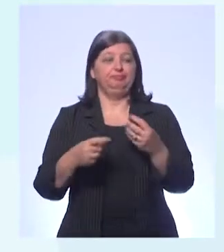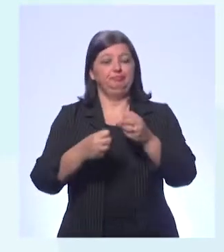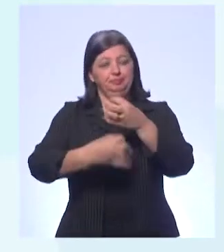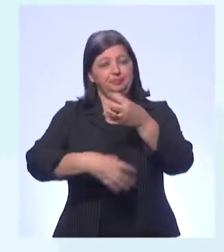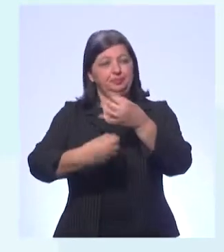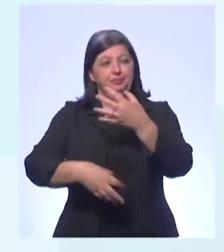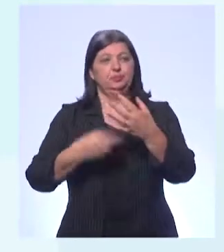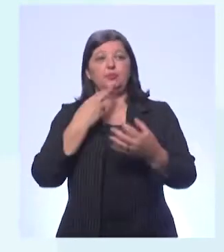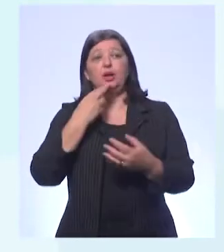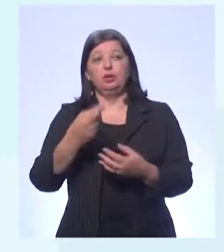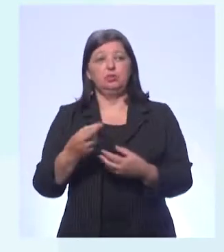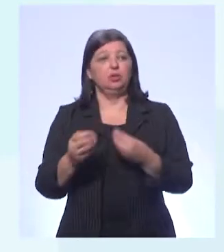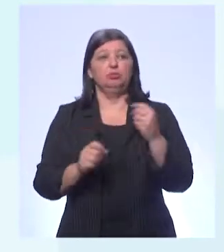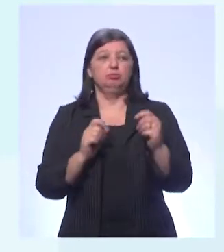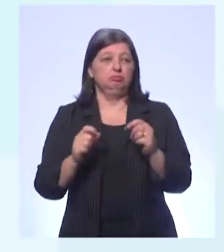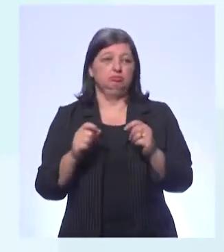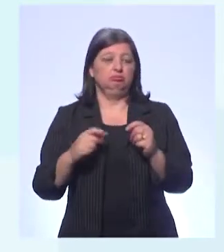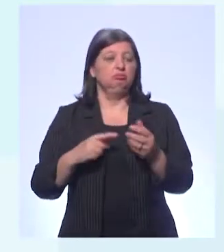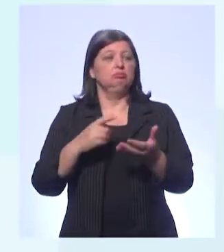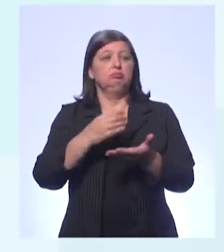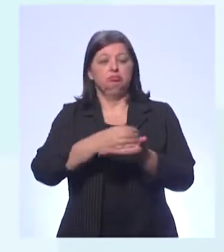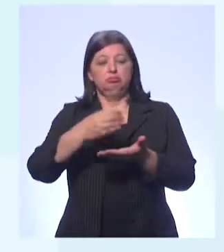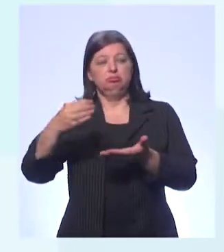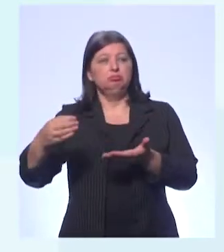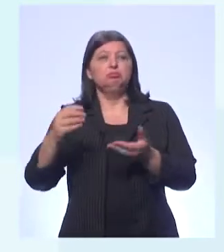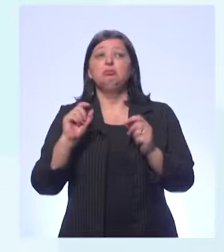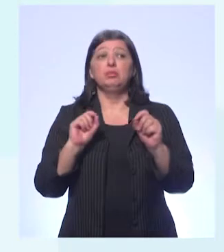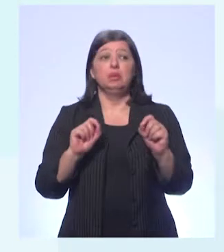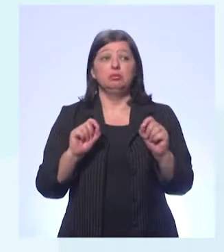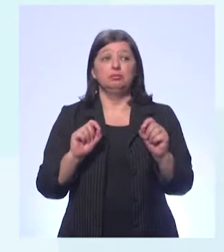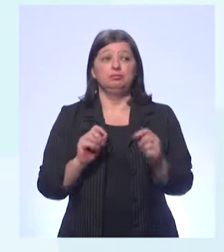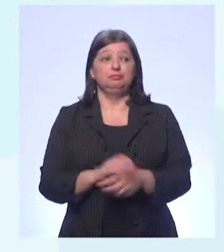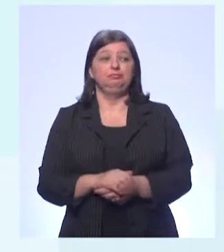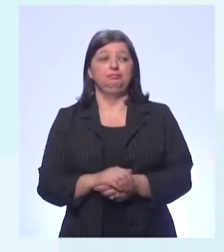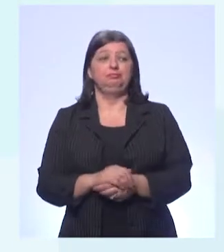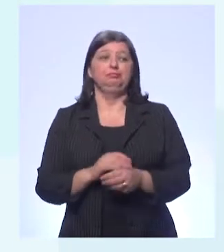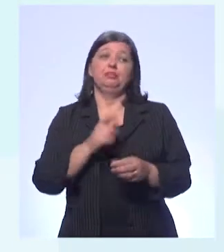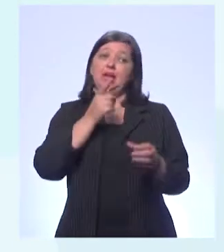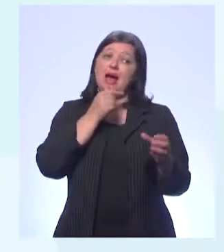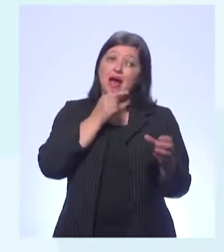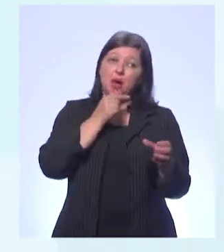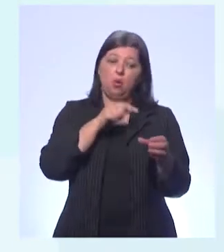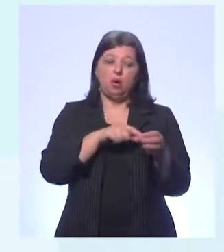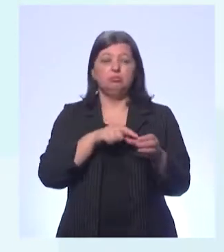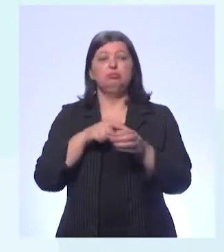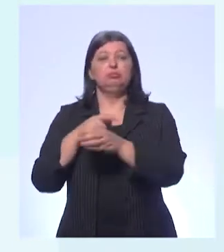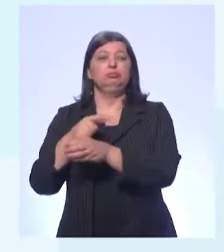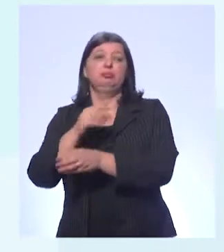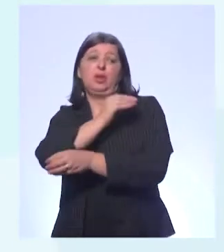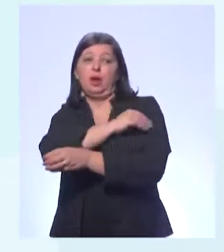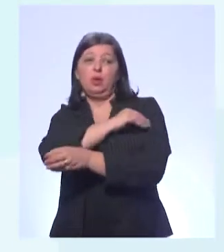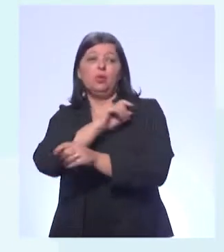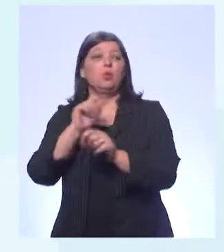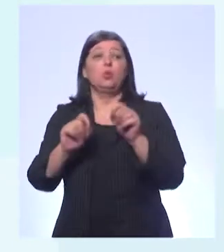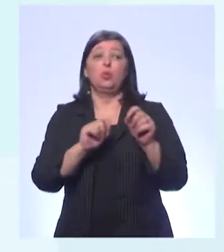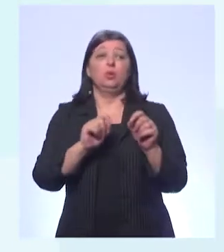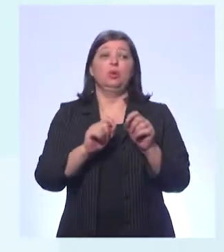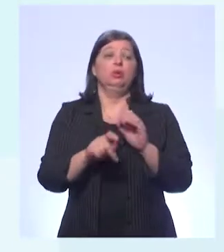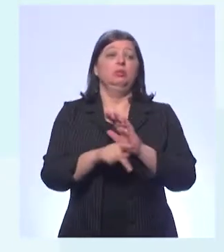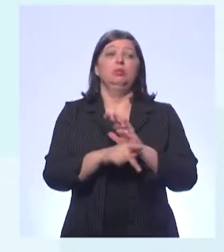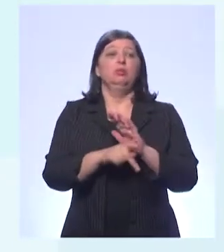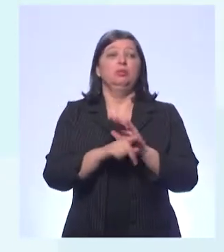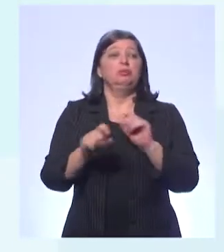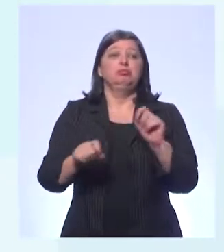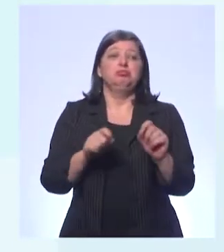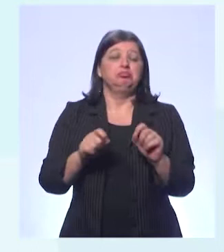chat o que aconteceu em cada recipiente e, o mais importante, qual é a propriedade que a gente está trabalhando,